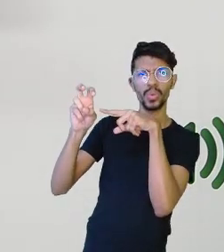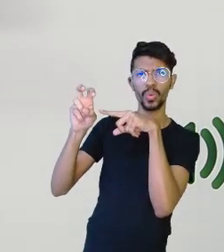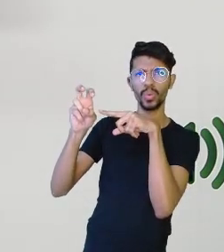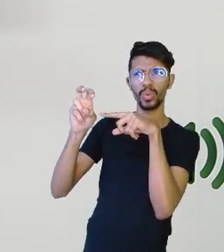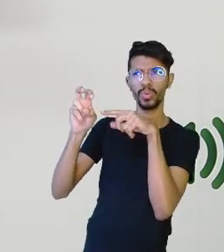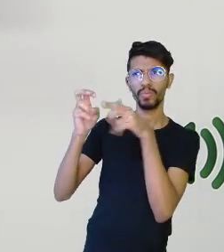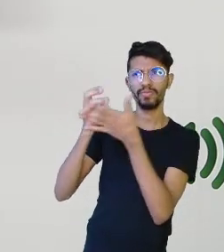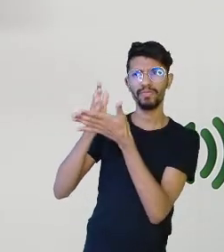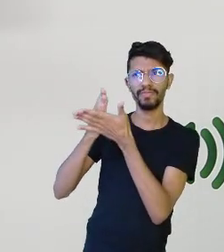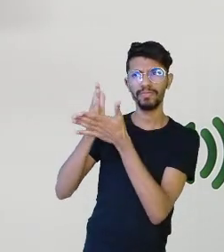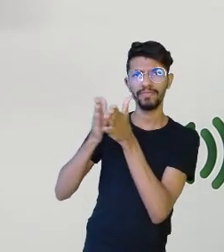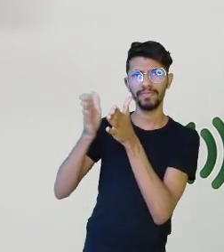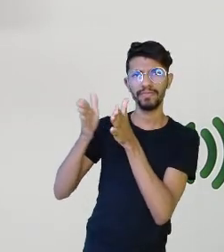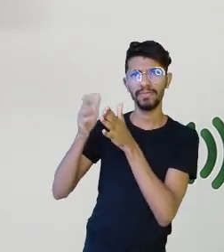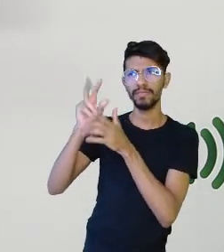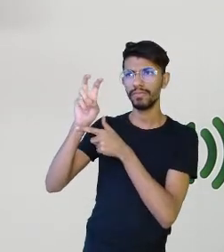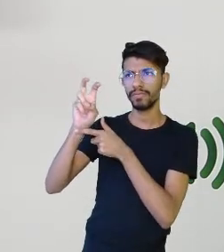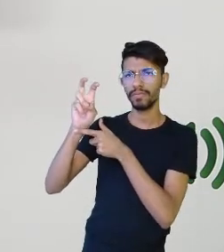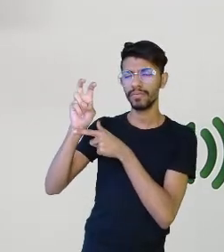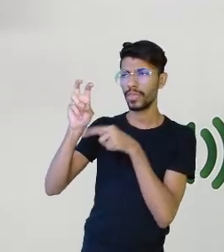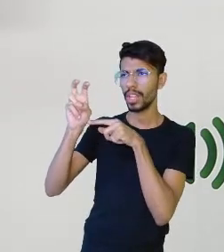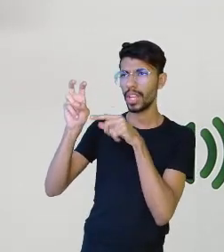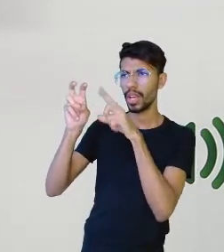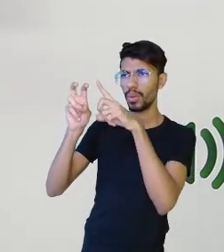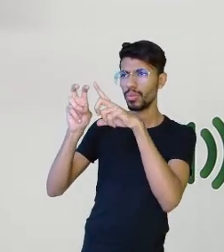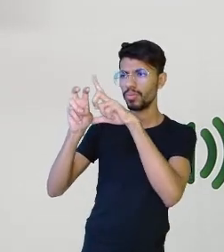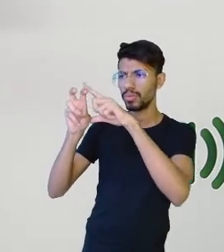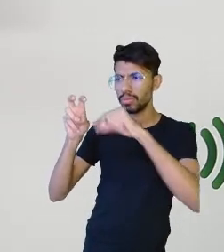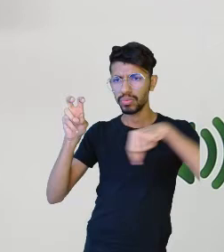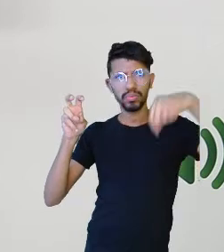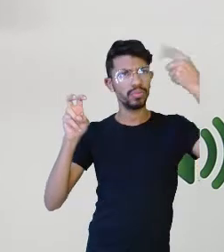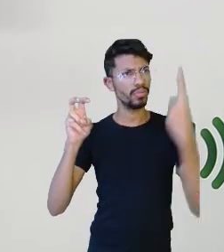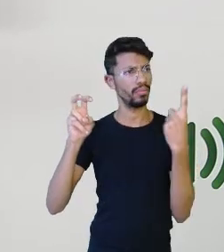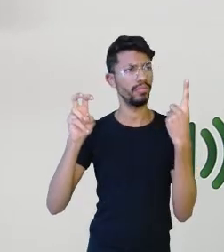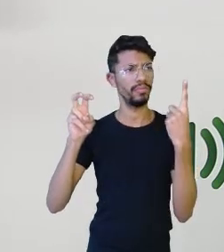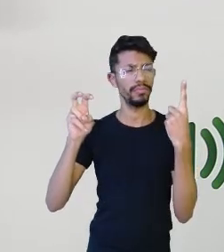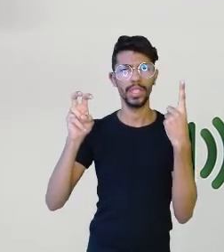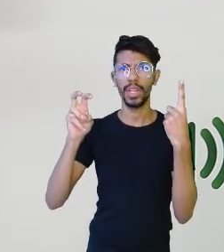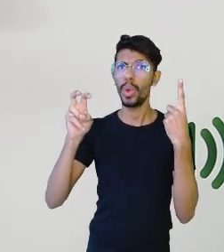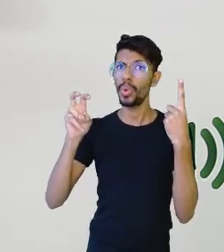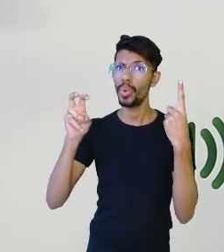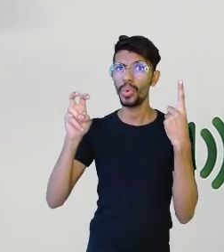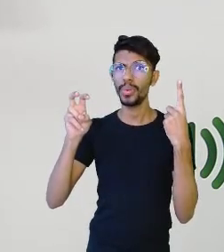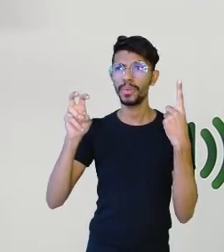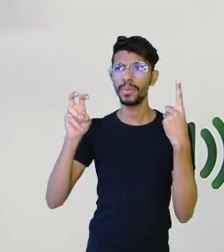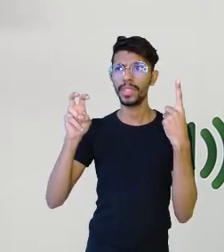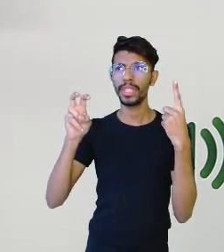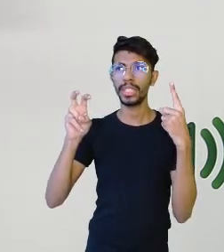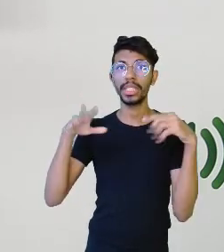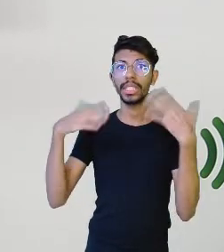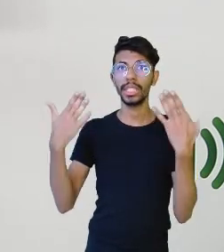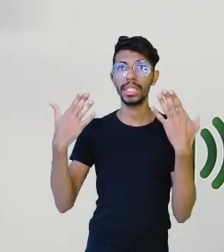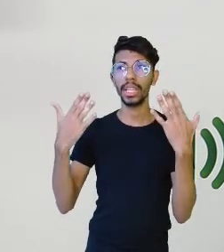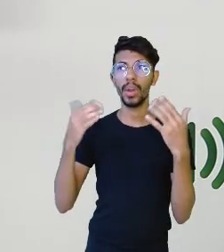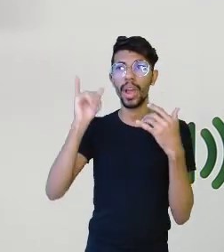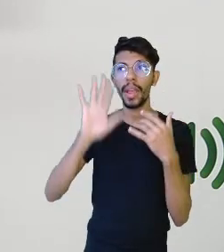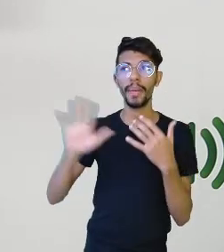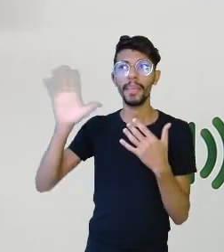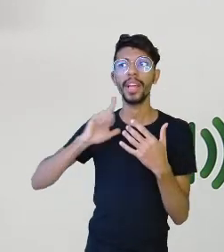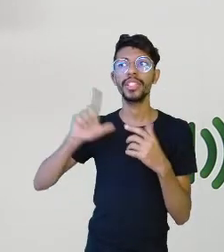5 partes que você dividiu, você só destacou uma. Então, a gente pode dizer que essa